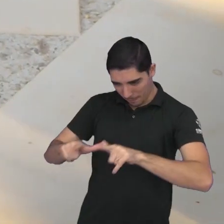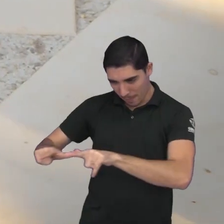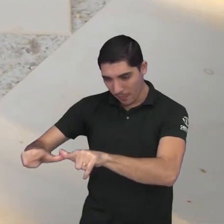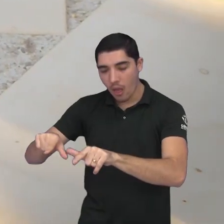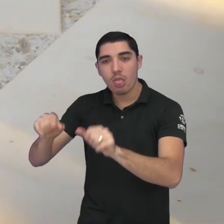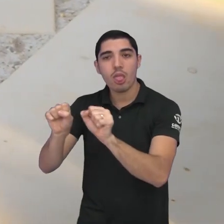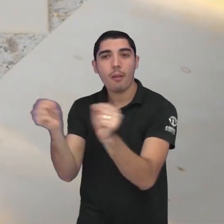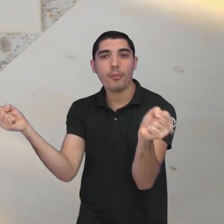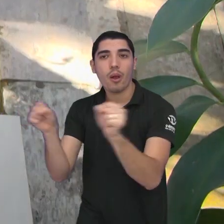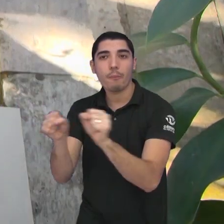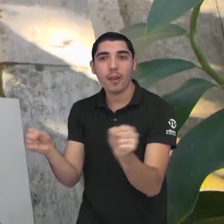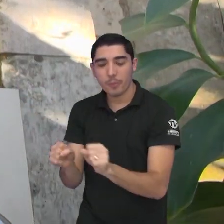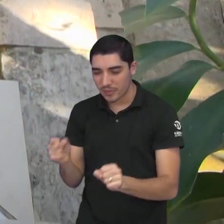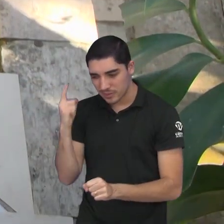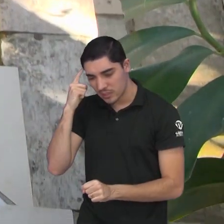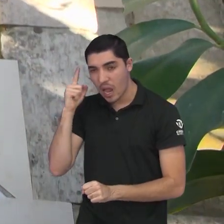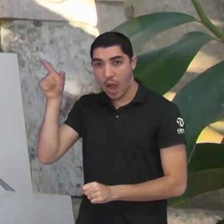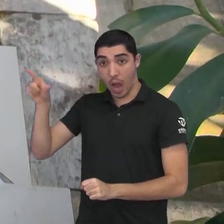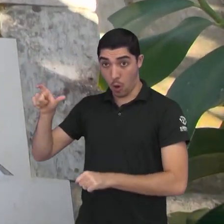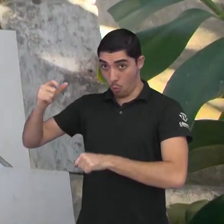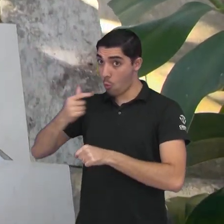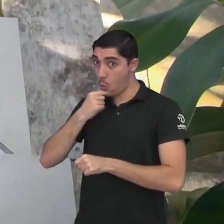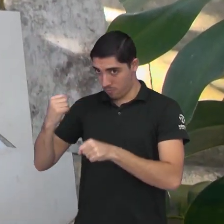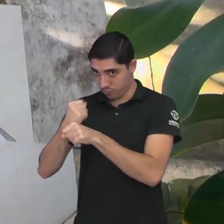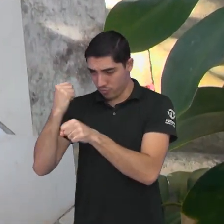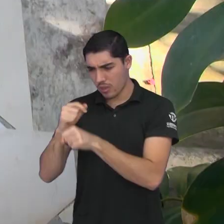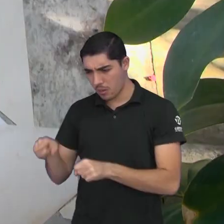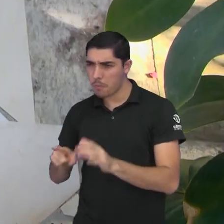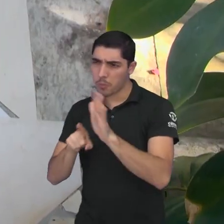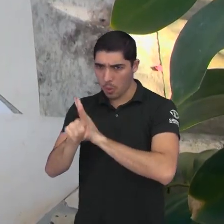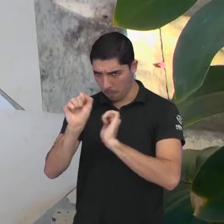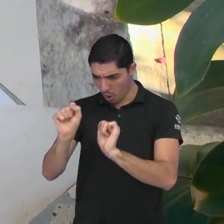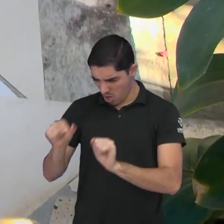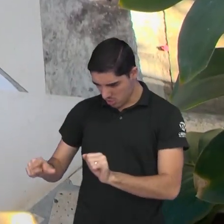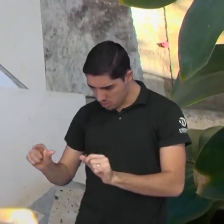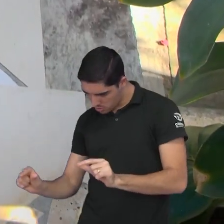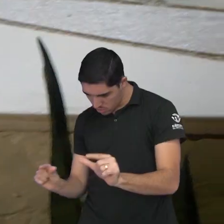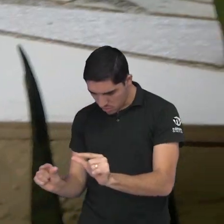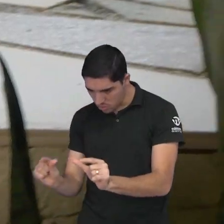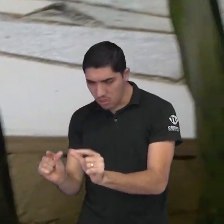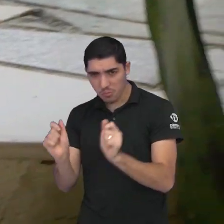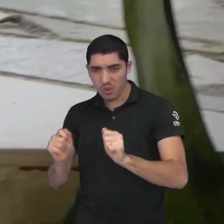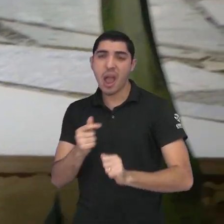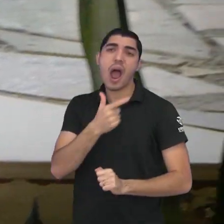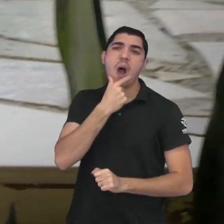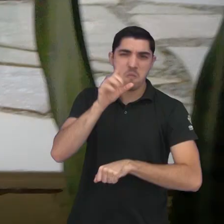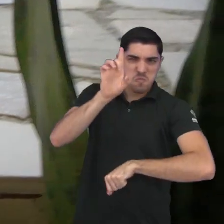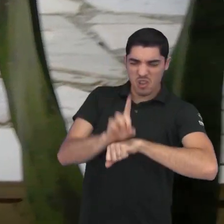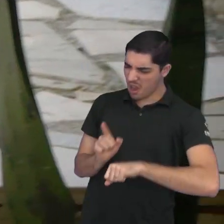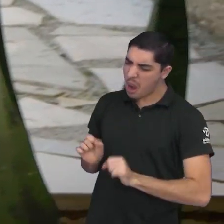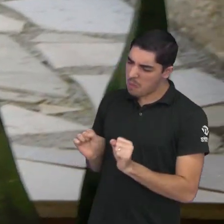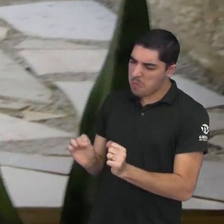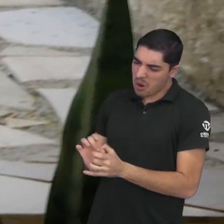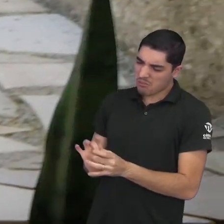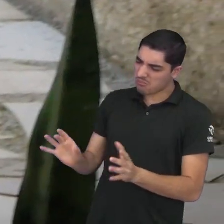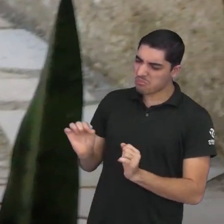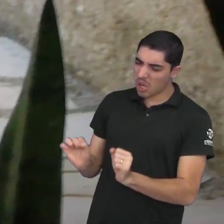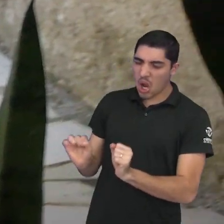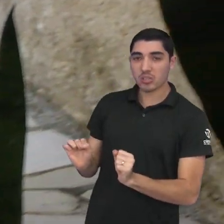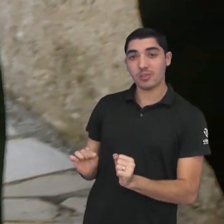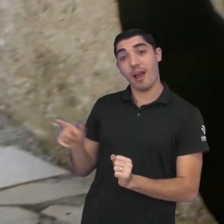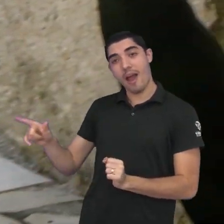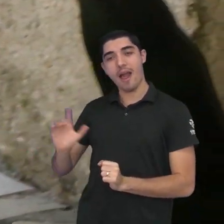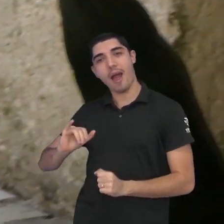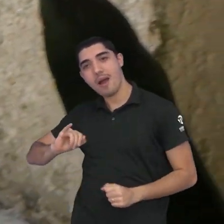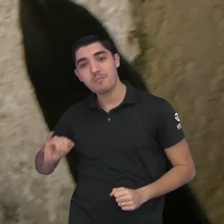começava a utilizar isso na construção. Falava, pode, né, para o dono da casa, pode. Vai me economizar e eu não vou precisar comprar mais